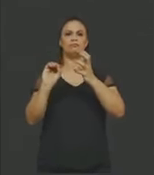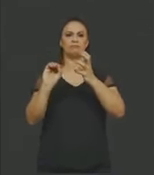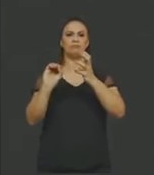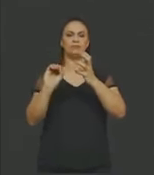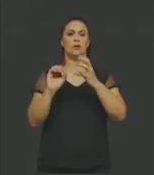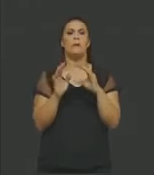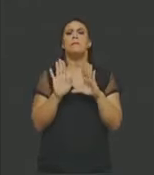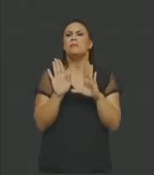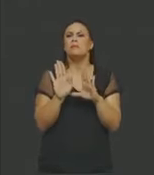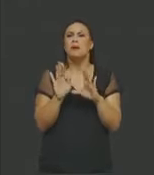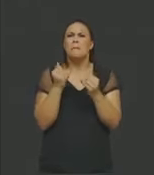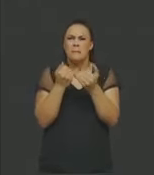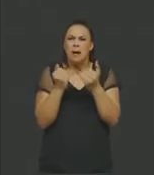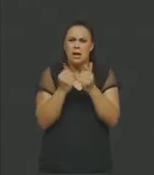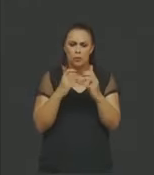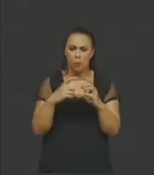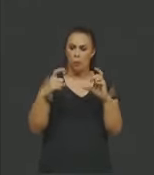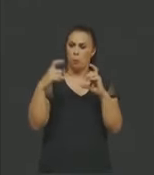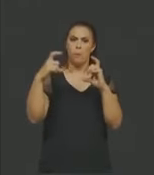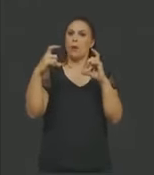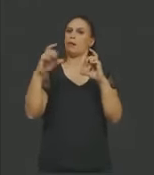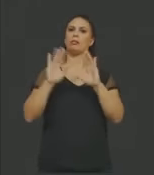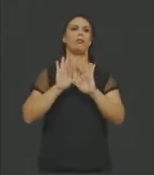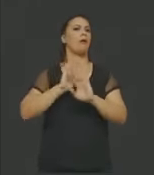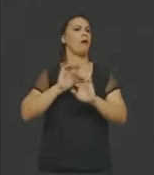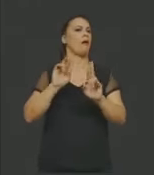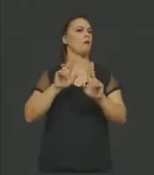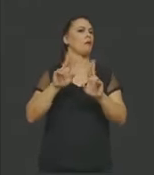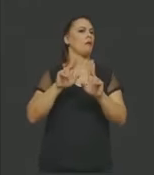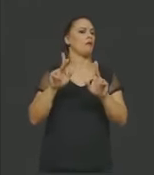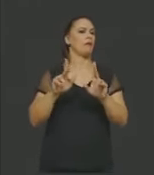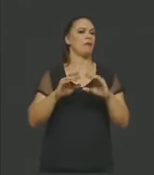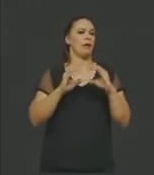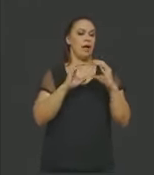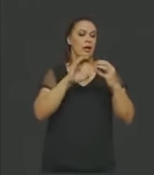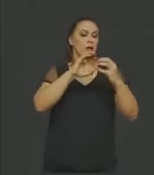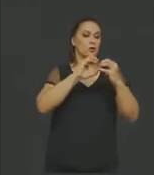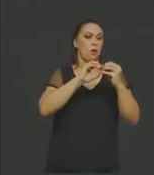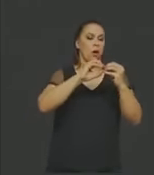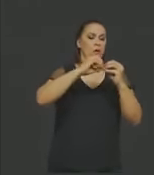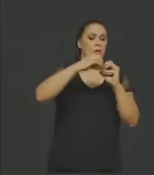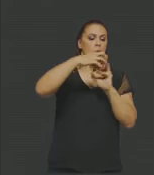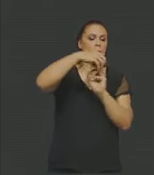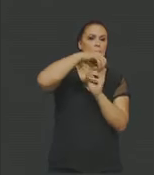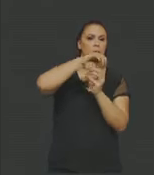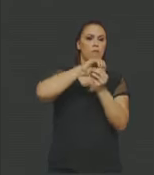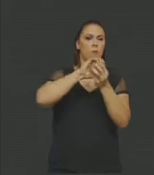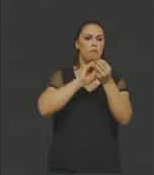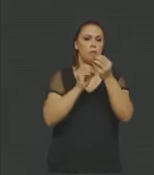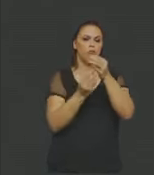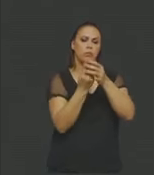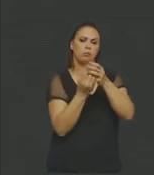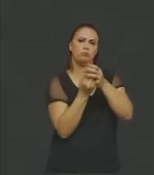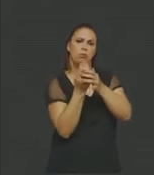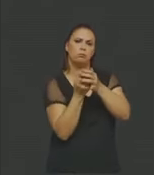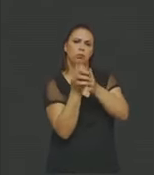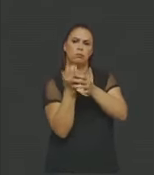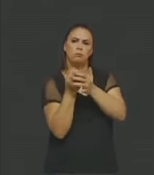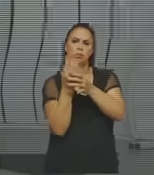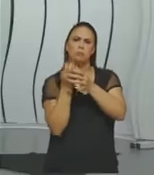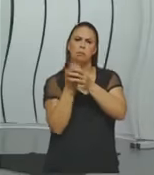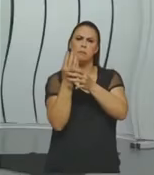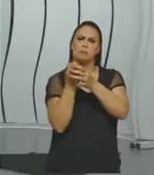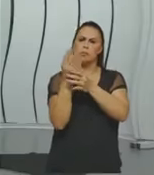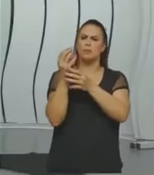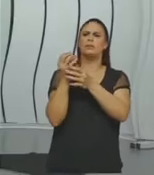de tamanho essa célula. Essas sucessivas mitoses que vão acontecer então,